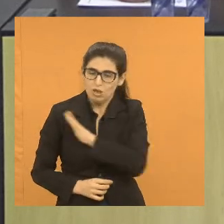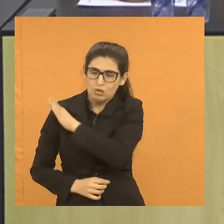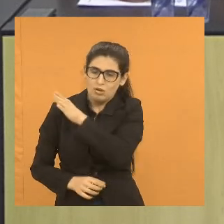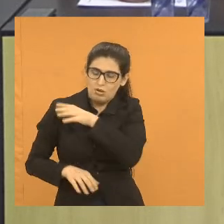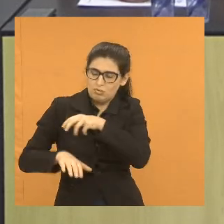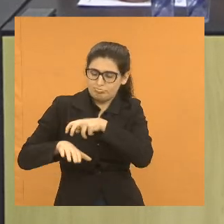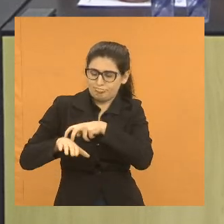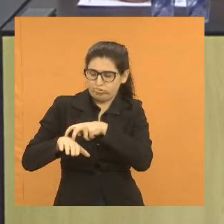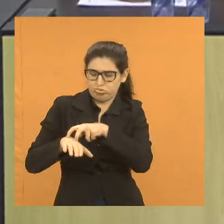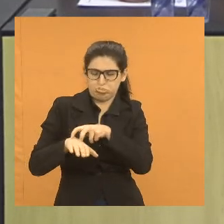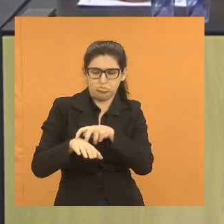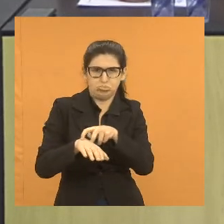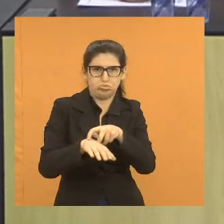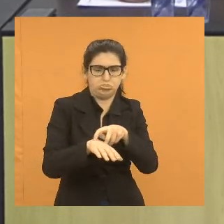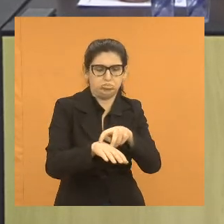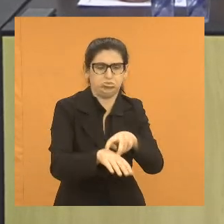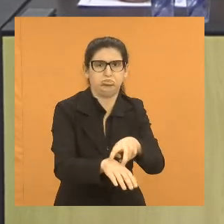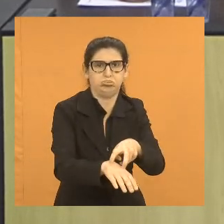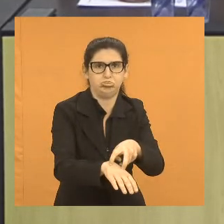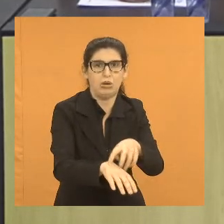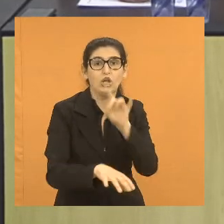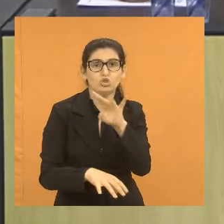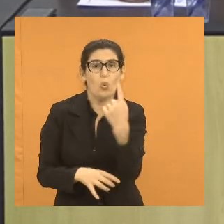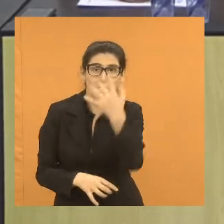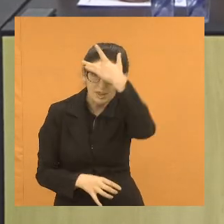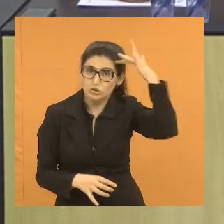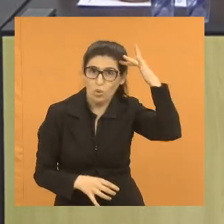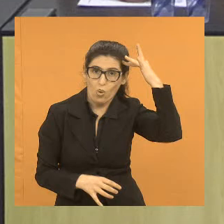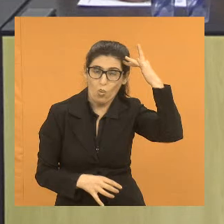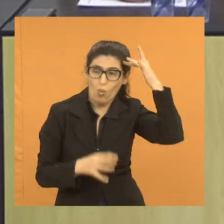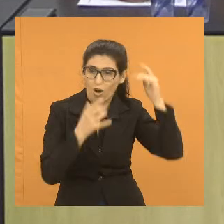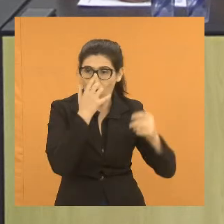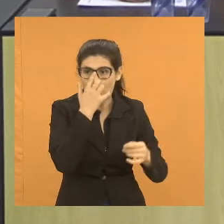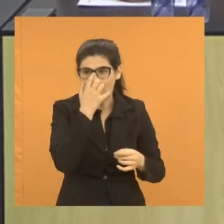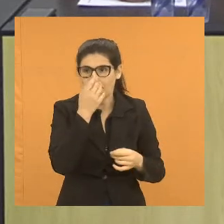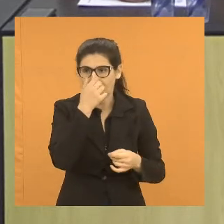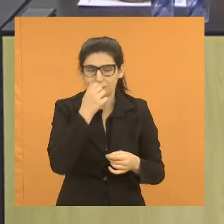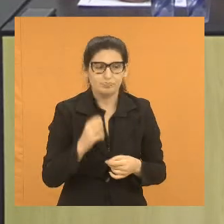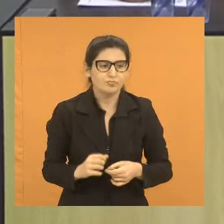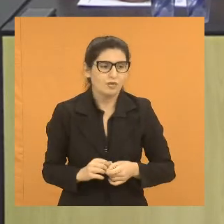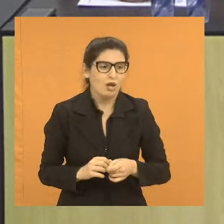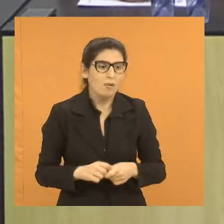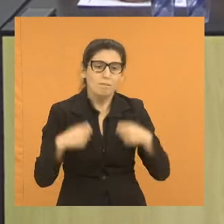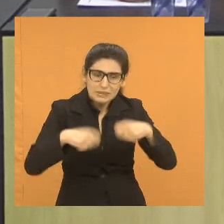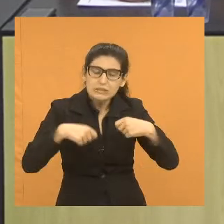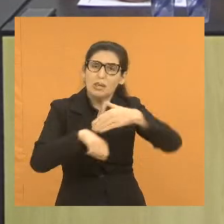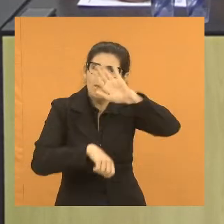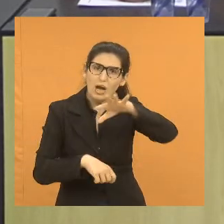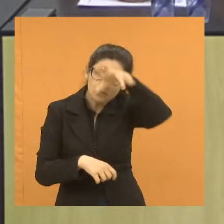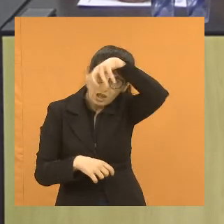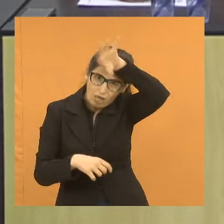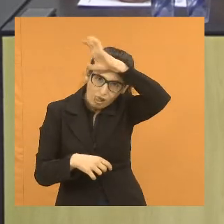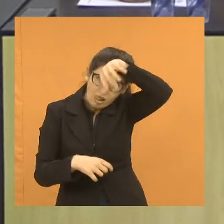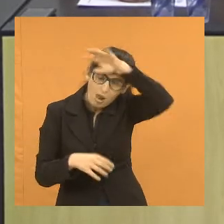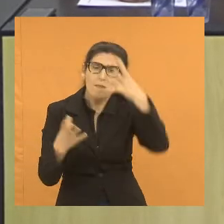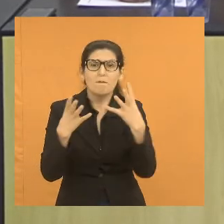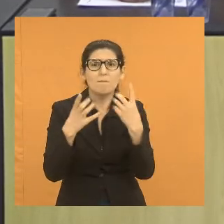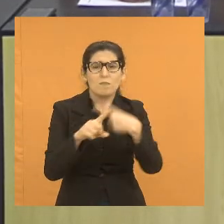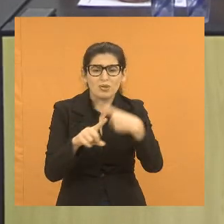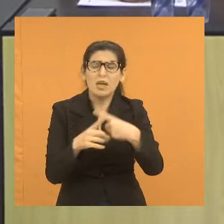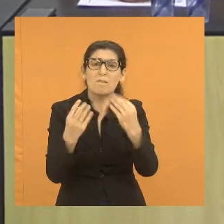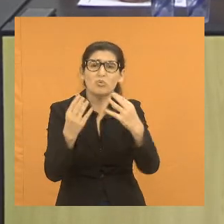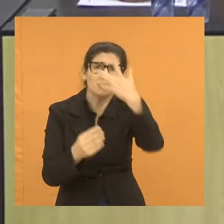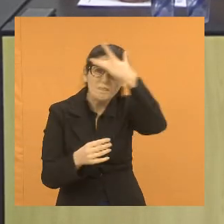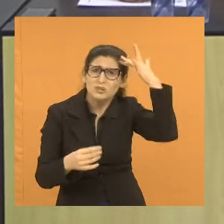gente precisa entender. Tem projeção de aumentar esse transporte, porque a gente está vendo que a demanda é grande, a demanda nunca